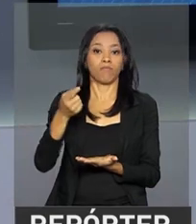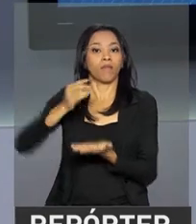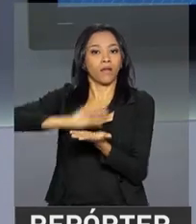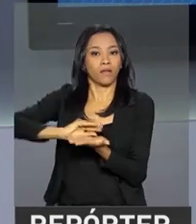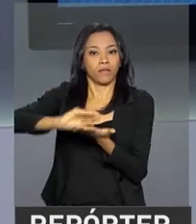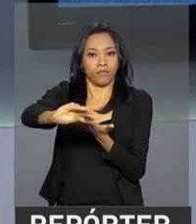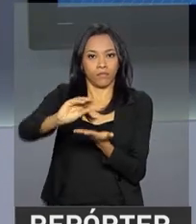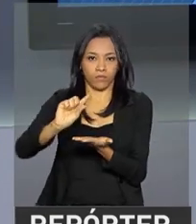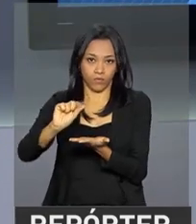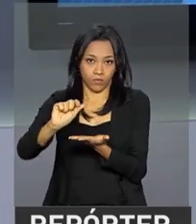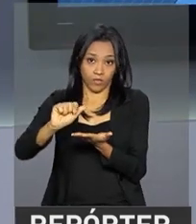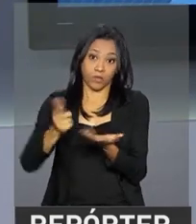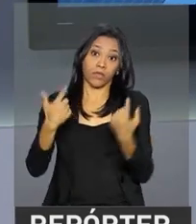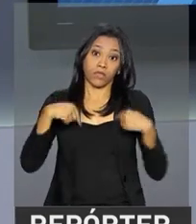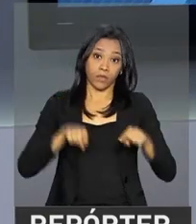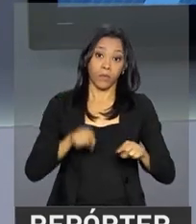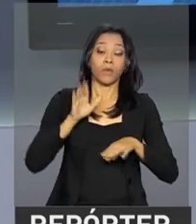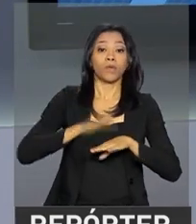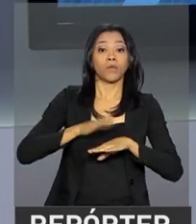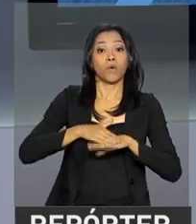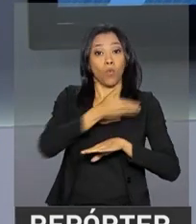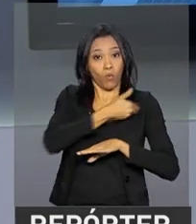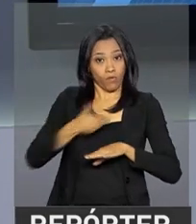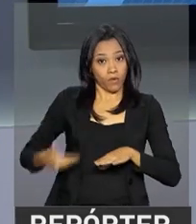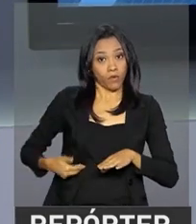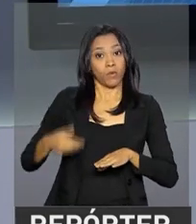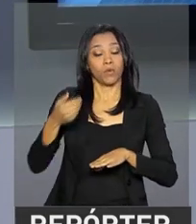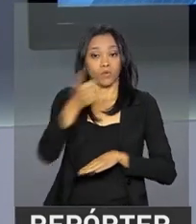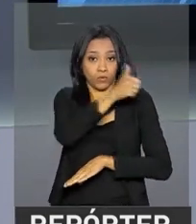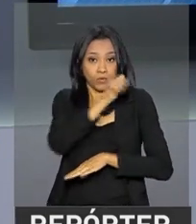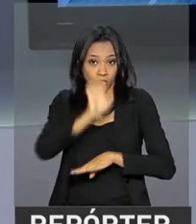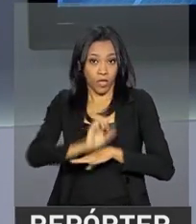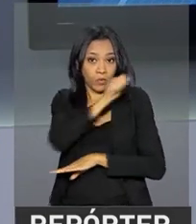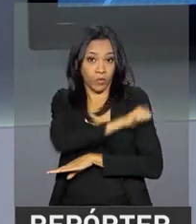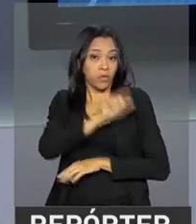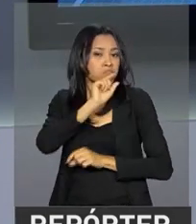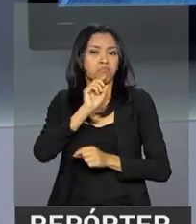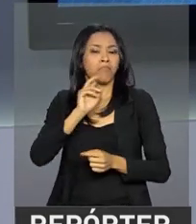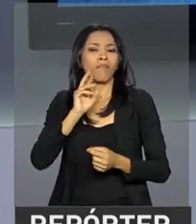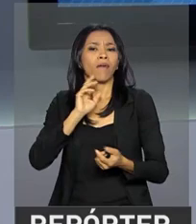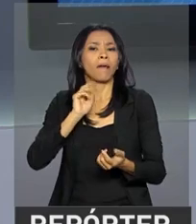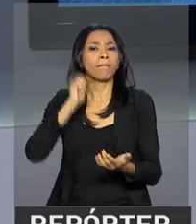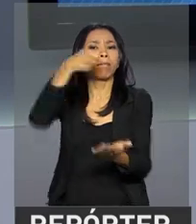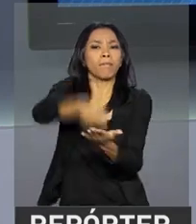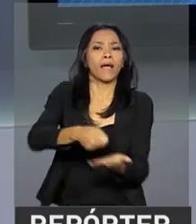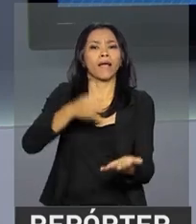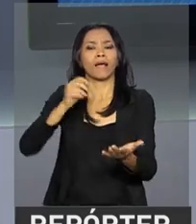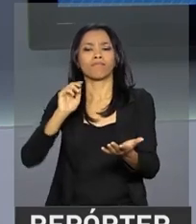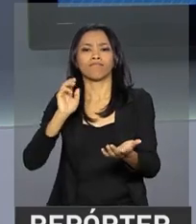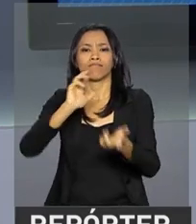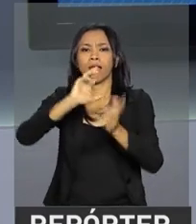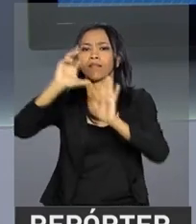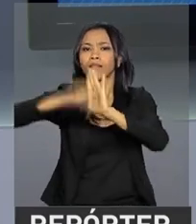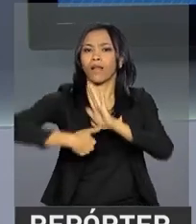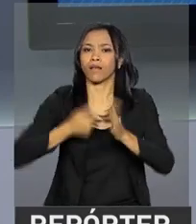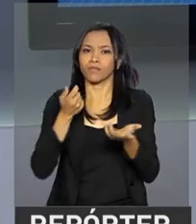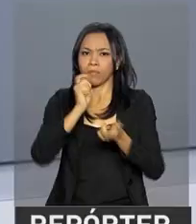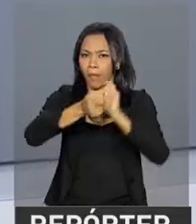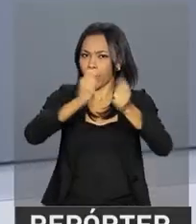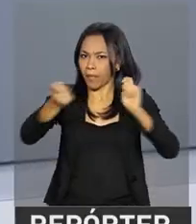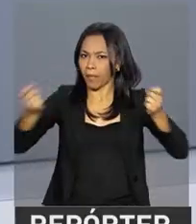Segundo o governo do Rio, o dinheiro será para o pagamento de salários atrasados de servidores inativos e